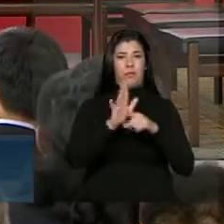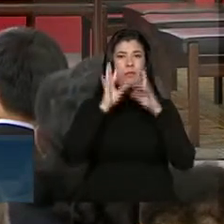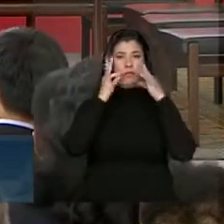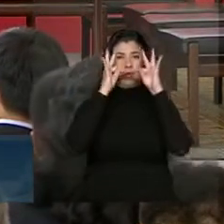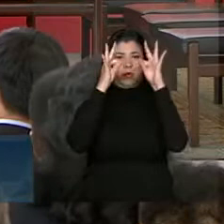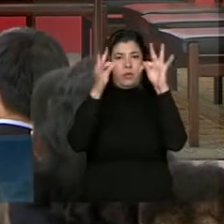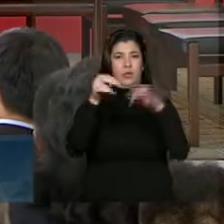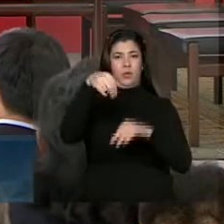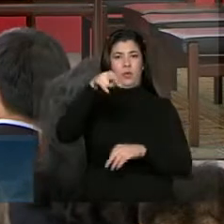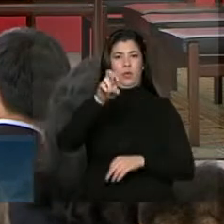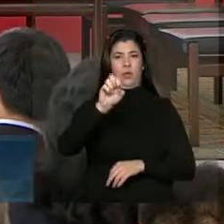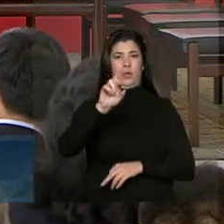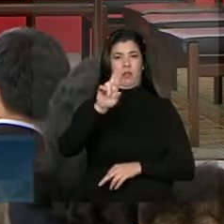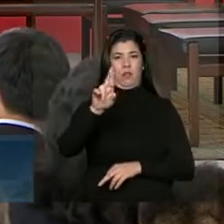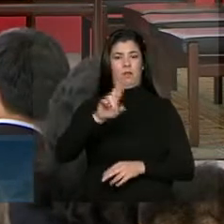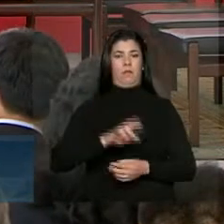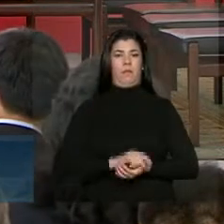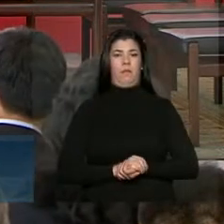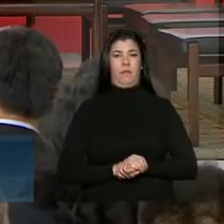tecnologia nuclear.